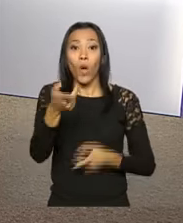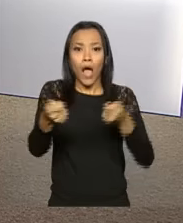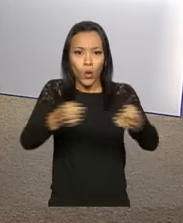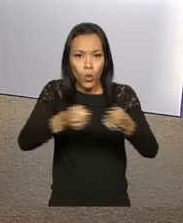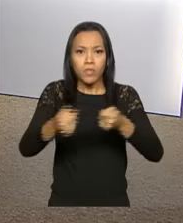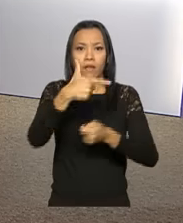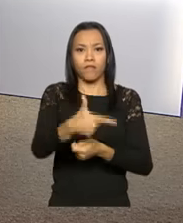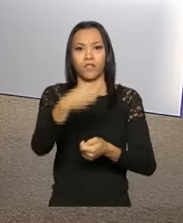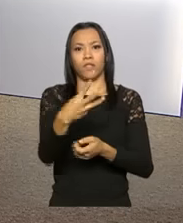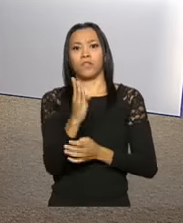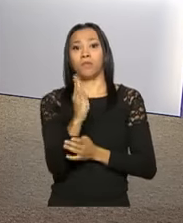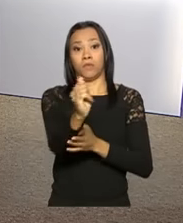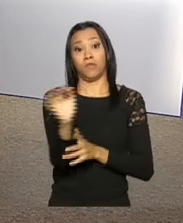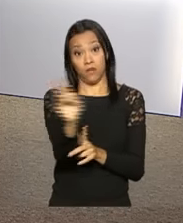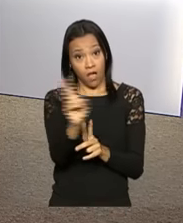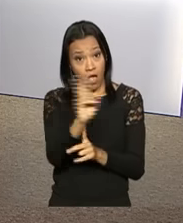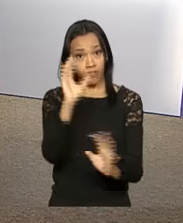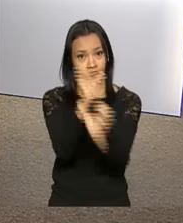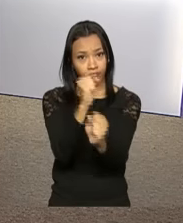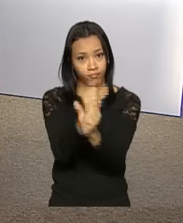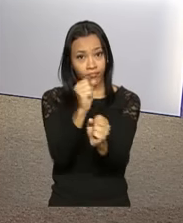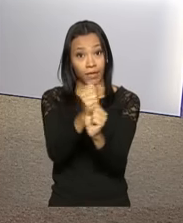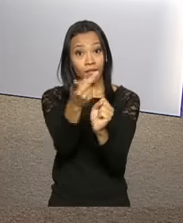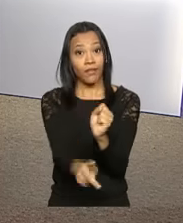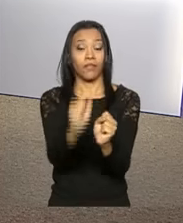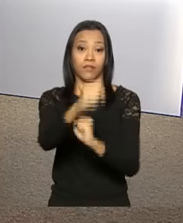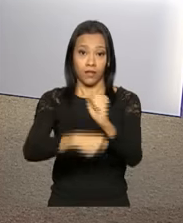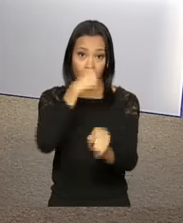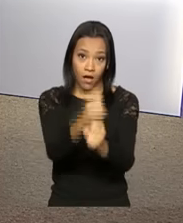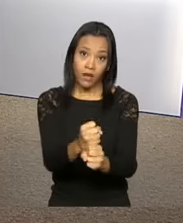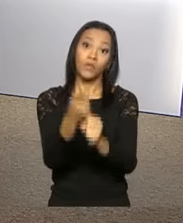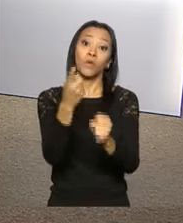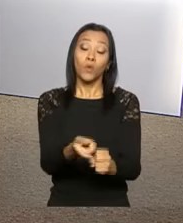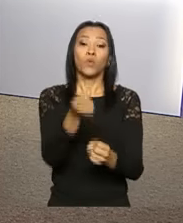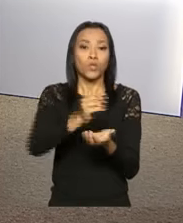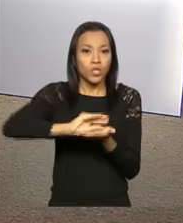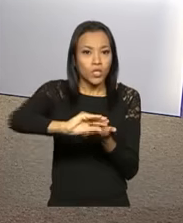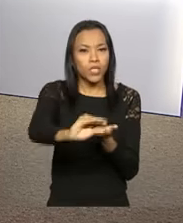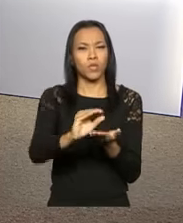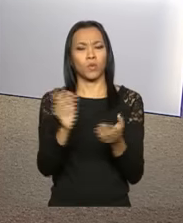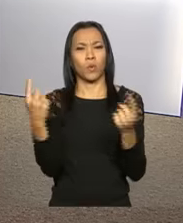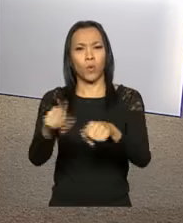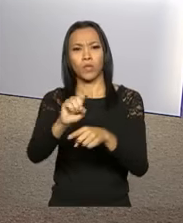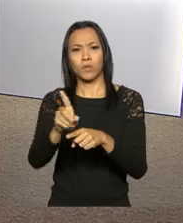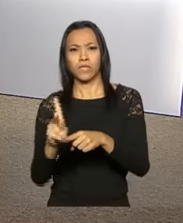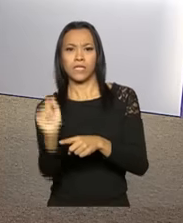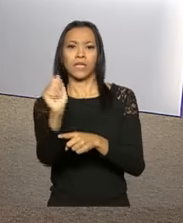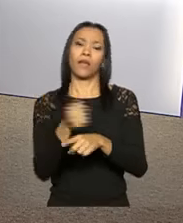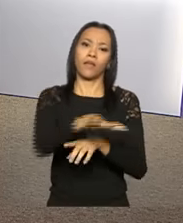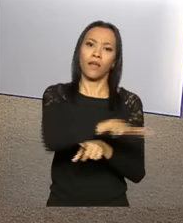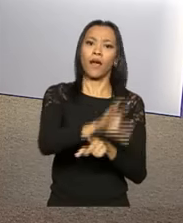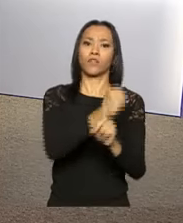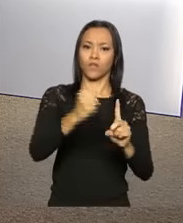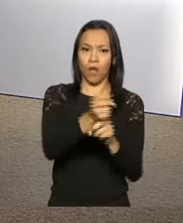23 bilhões deais no orçamento deste ano os recursos para o combate ao zica e para as várias sociais estão mantidos